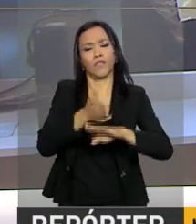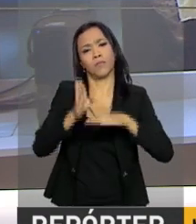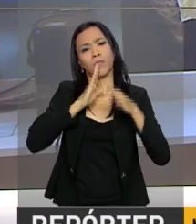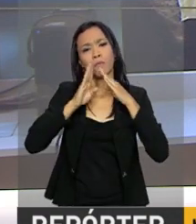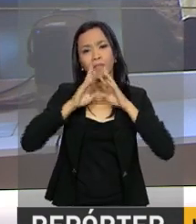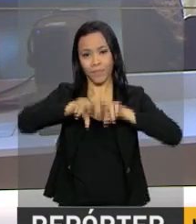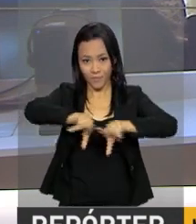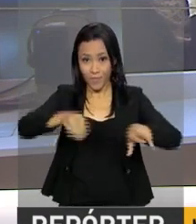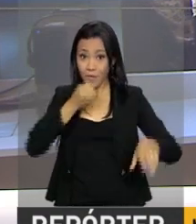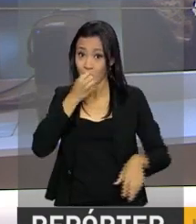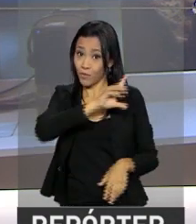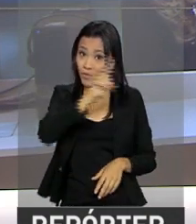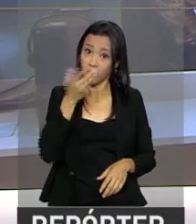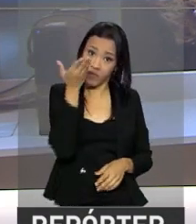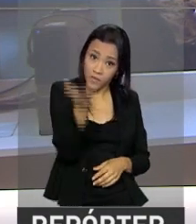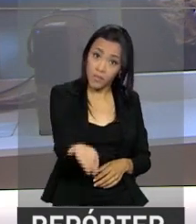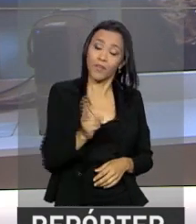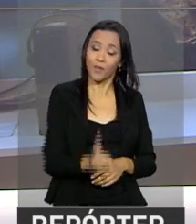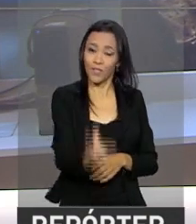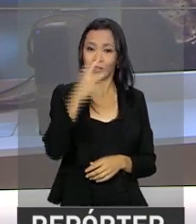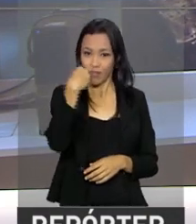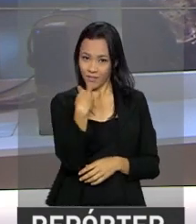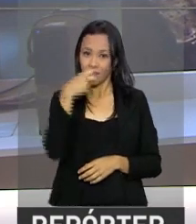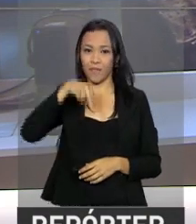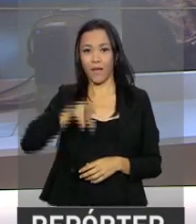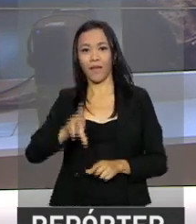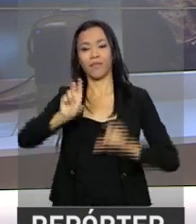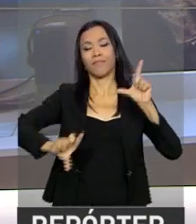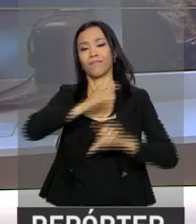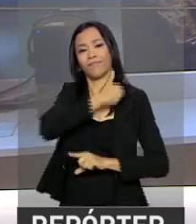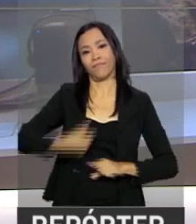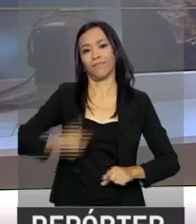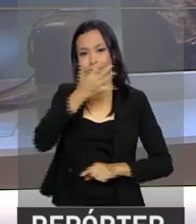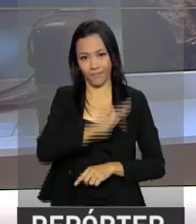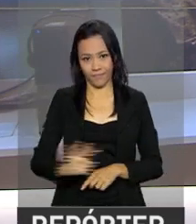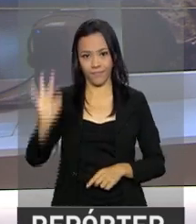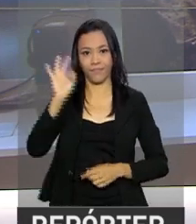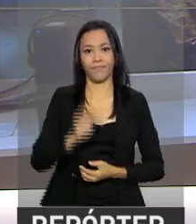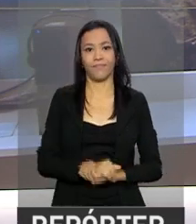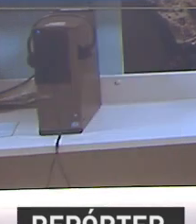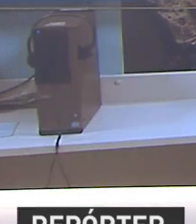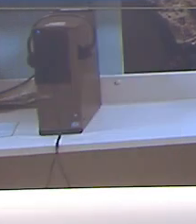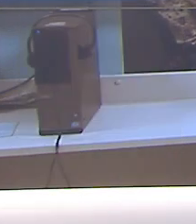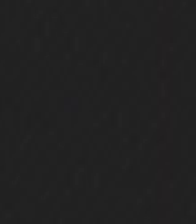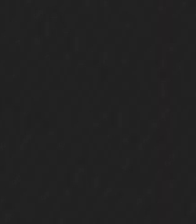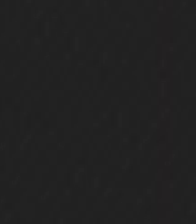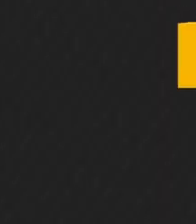sociais. Um bom dia para você e continue com a gente aqui na NBR, a TV do Governo Federal.